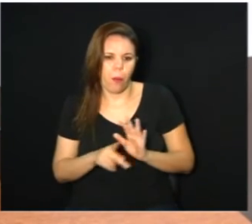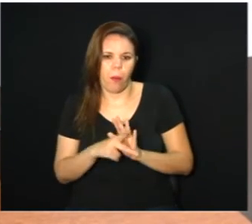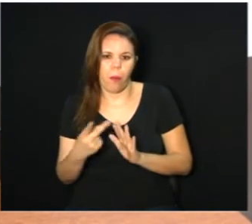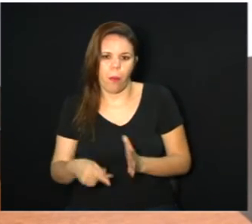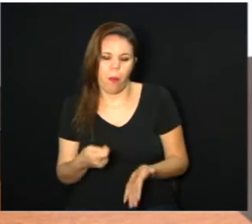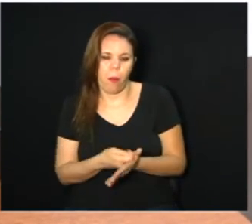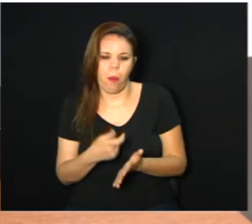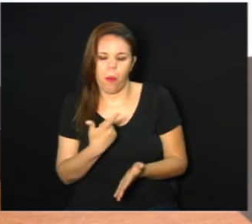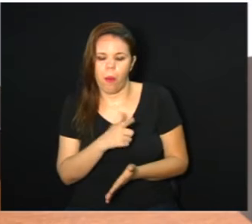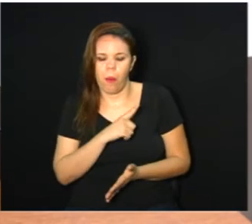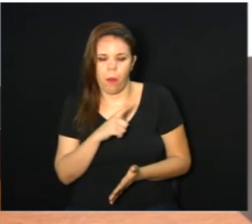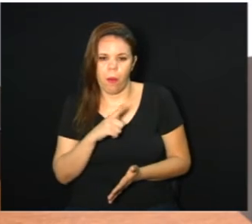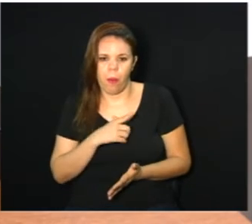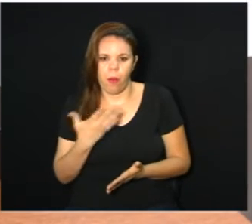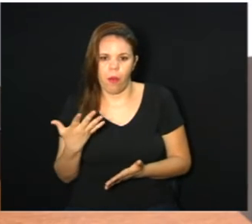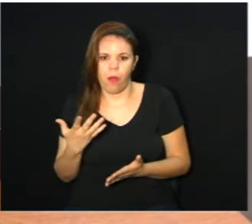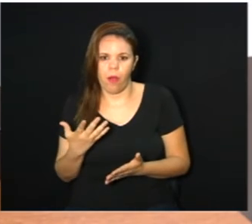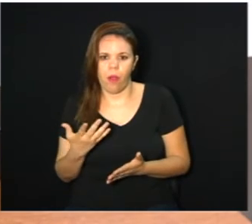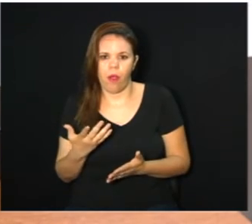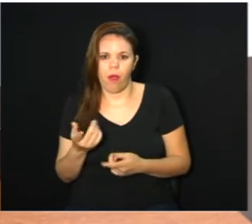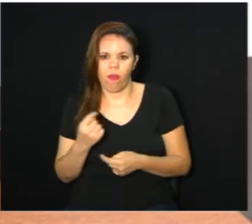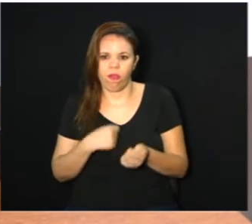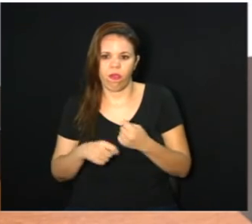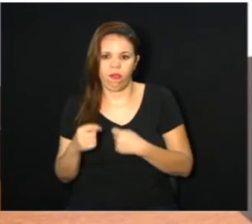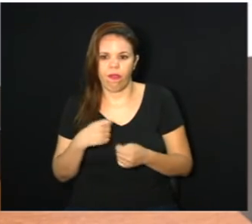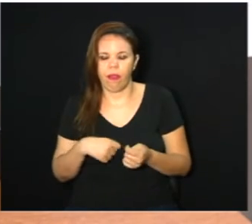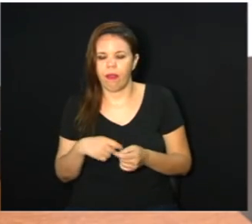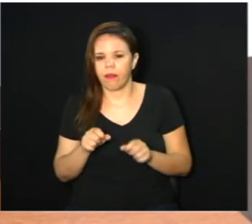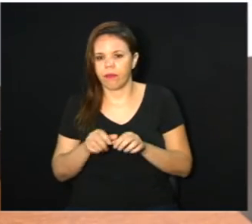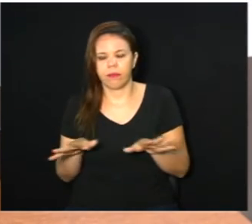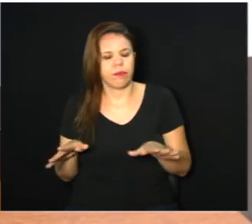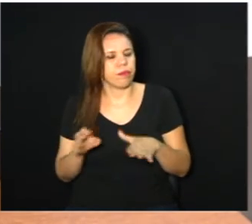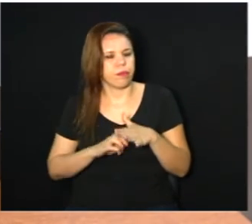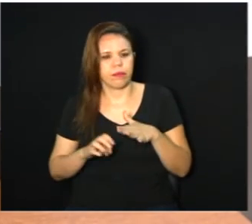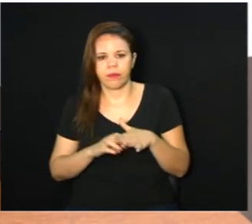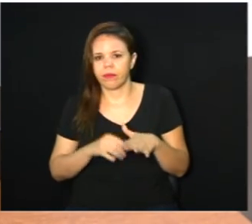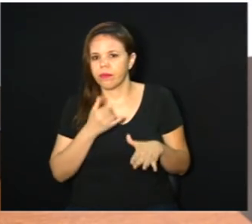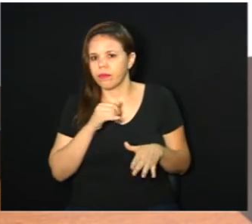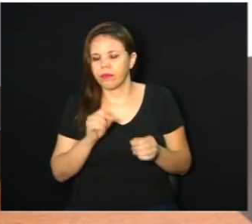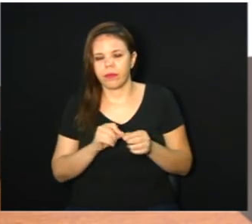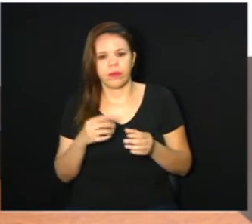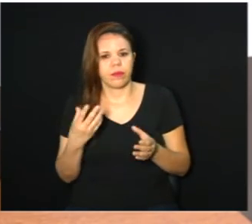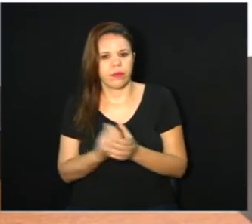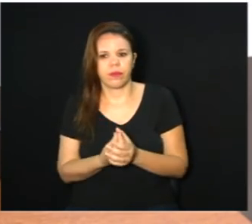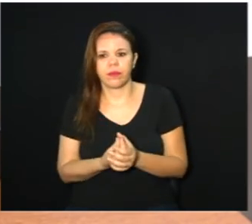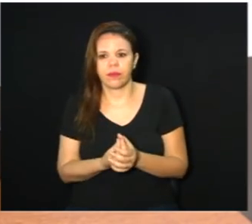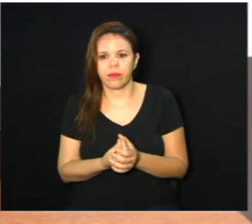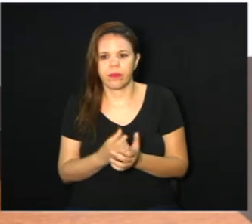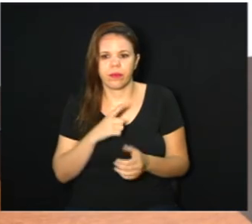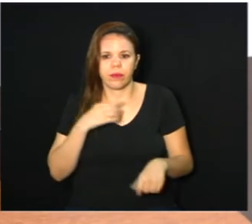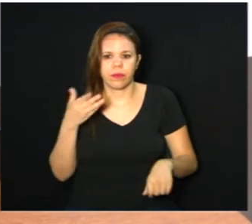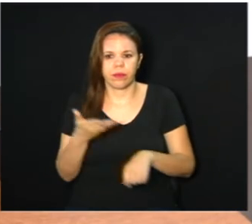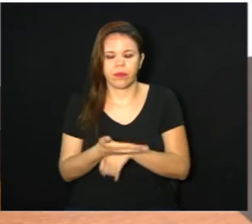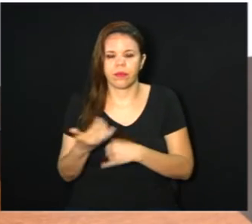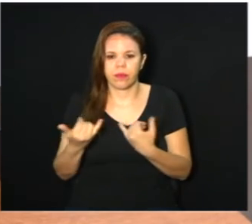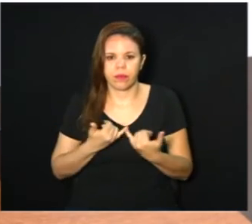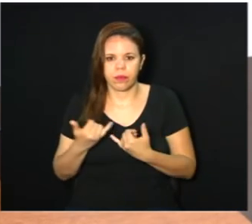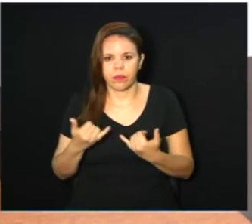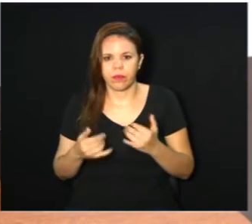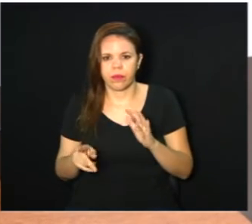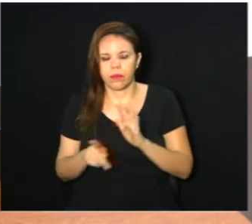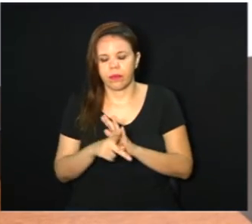que existe hoje no mercado. Ou seja, a distribuidora não poderia fazer instalar esse medidor e ter acesso a uma informação que, teoricamente,